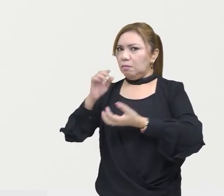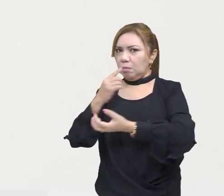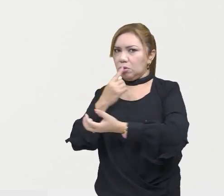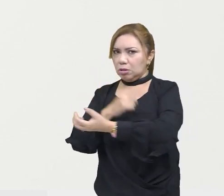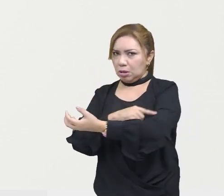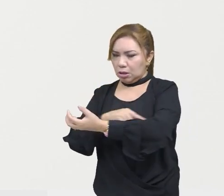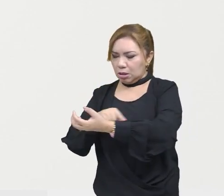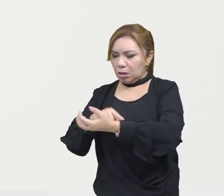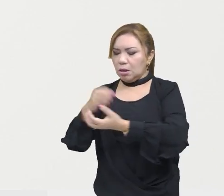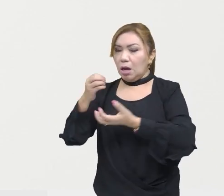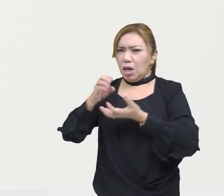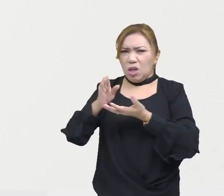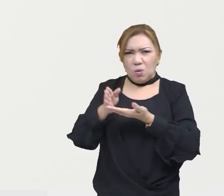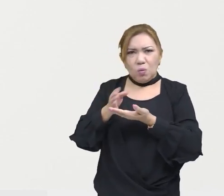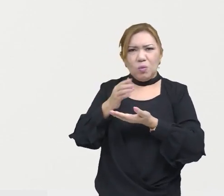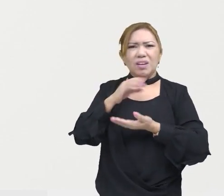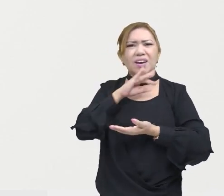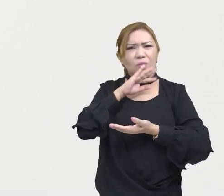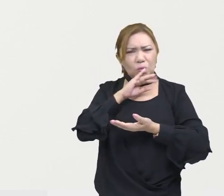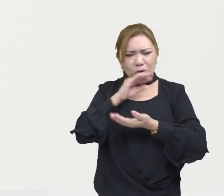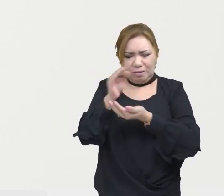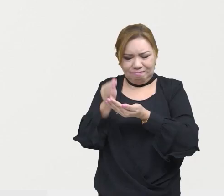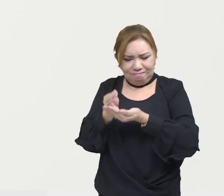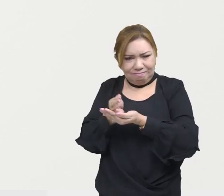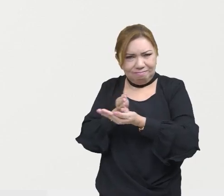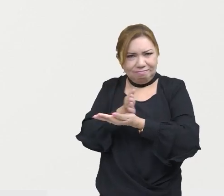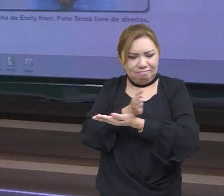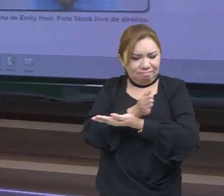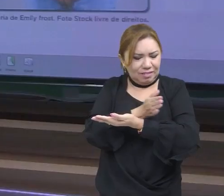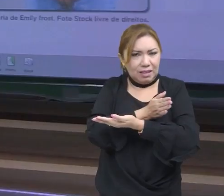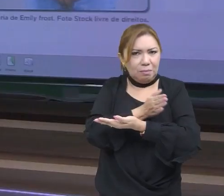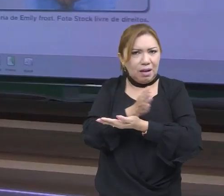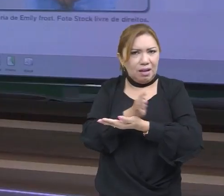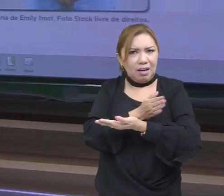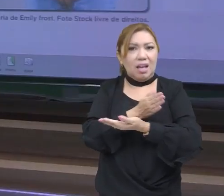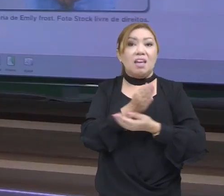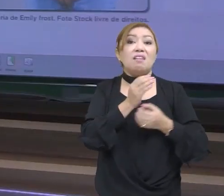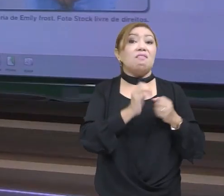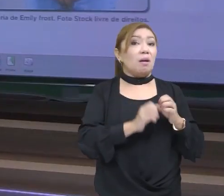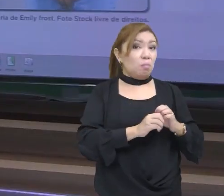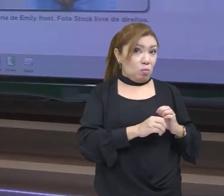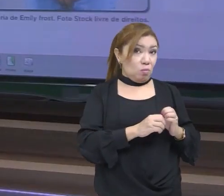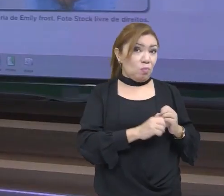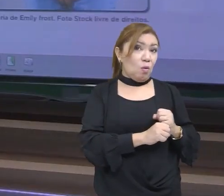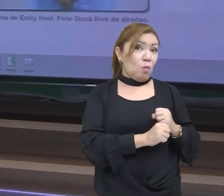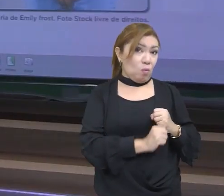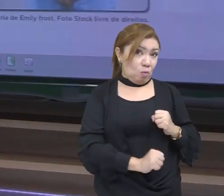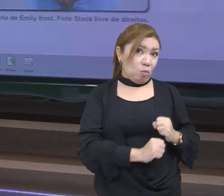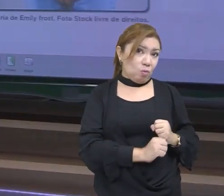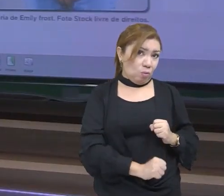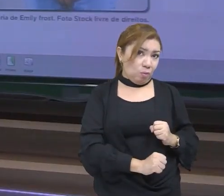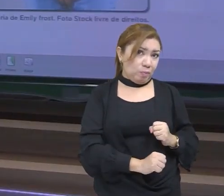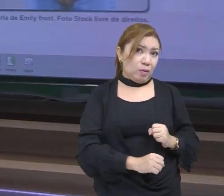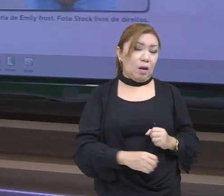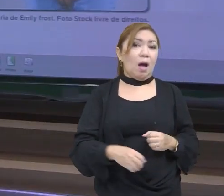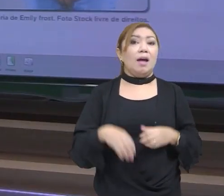células. Então, quando você sente vontade de ir ao banheiro, é por conta do seu rim, ele está funcionando. Isso é